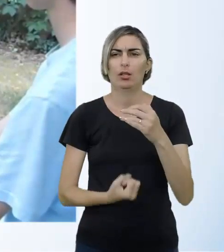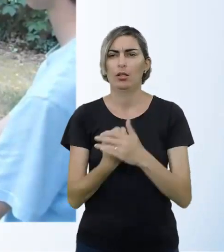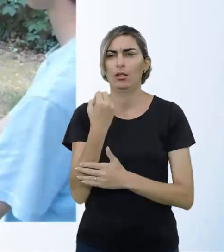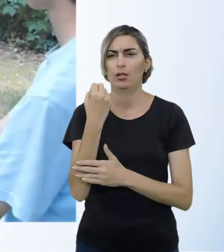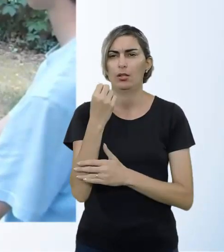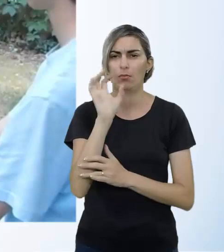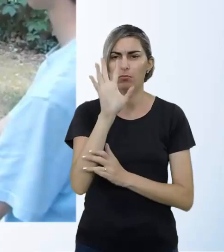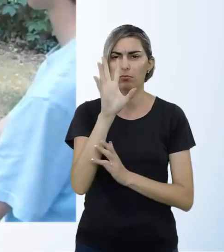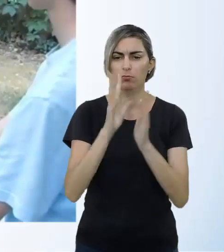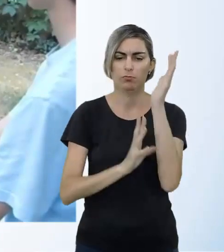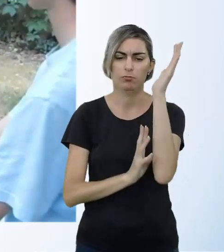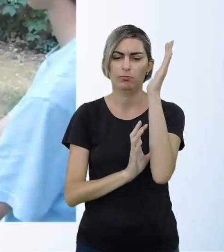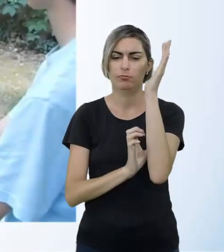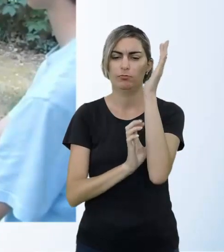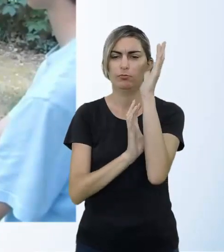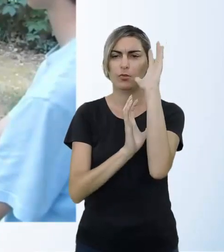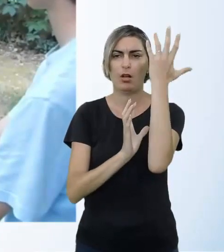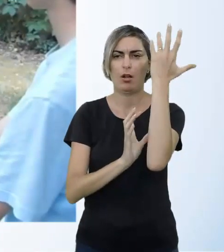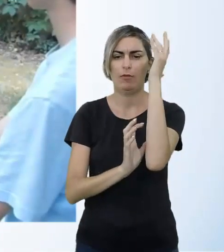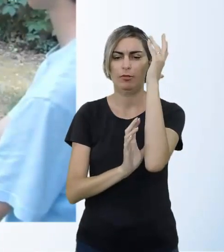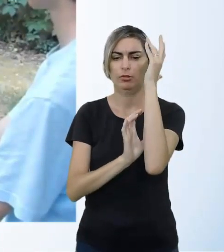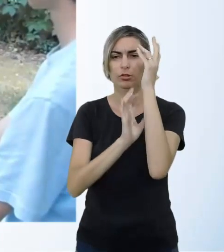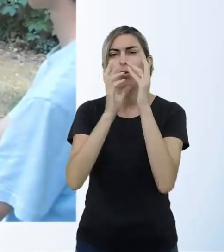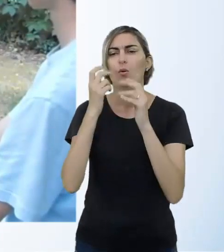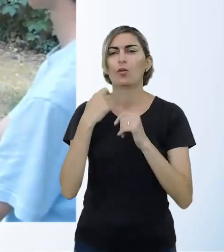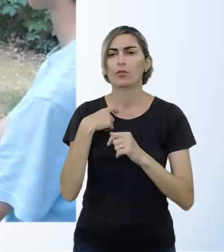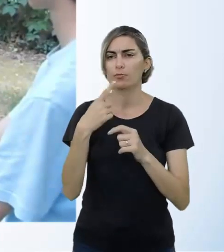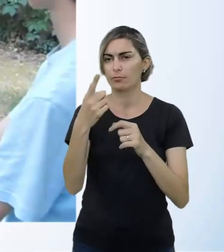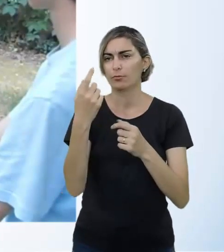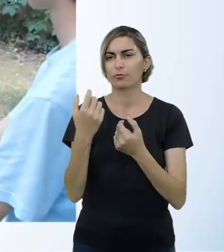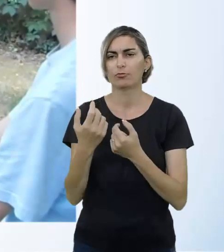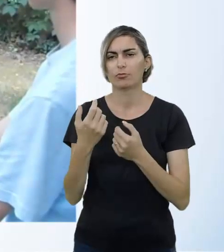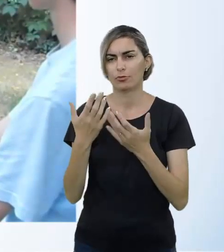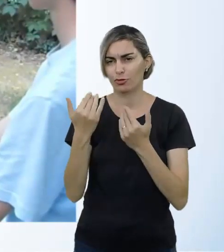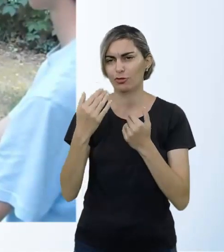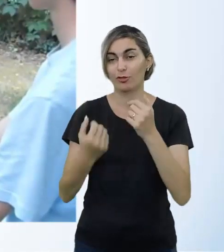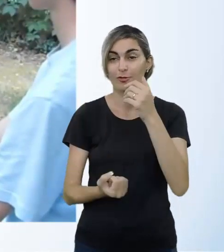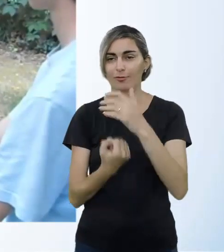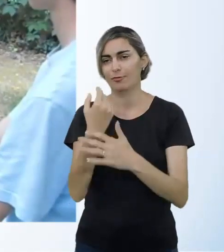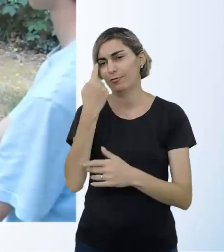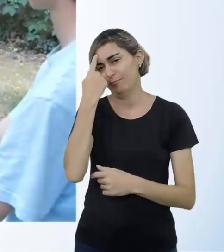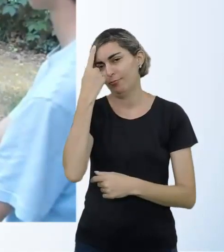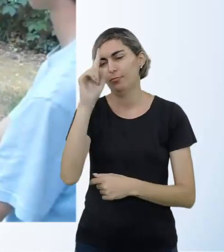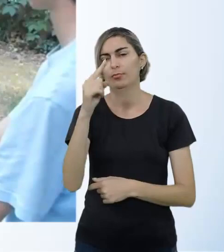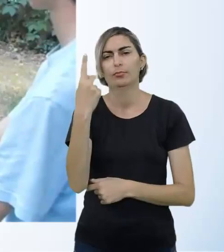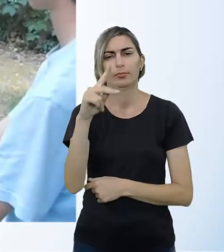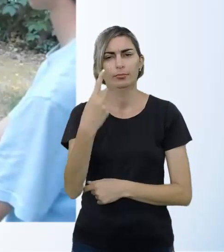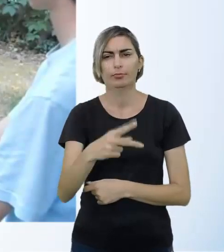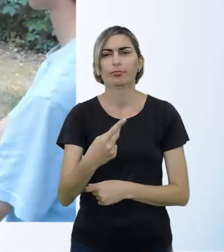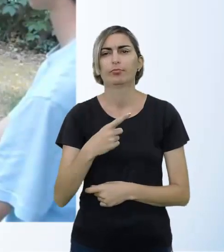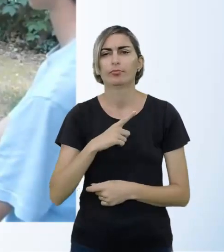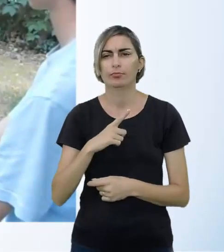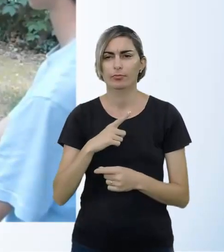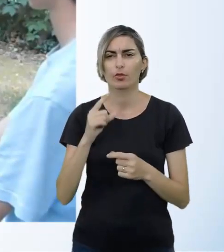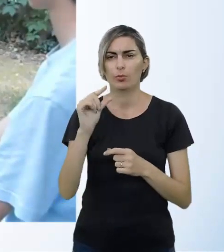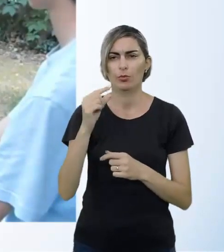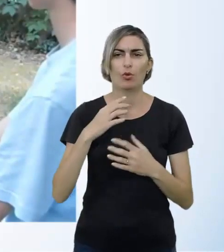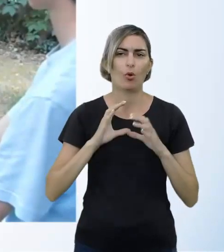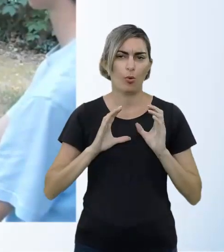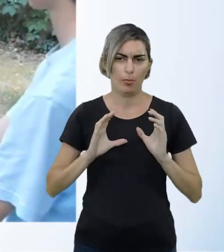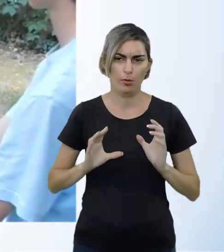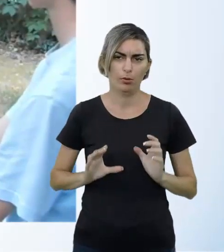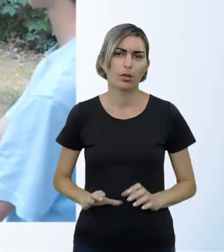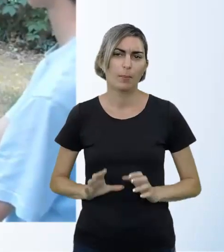robô que subisse em árvores. Então esse rapaz ele criou, baseado na placa Arduino, esse robozinho. Ele mimetiza um pouco do